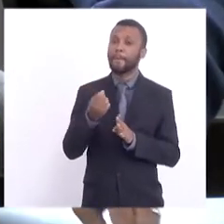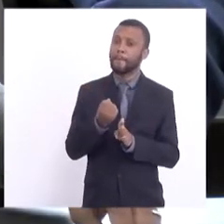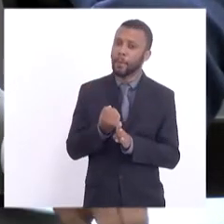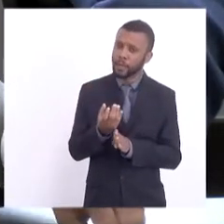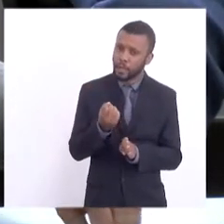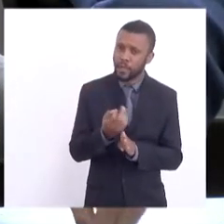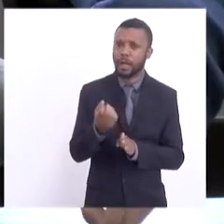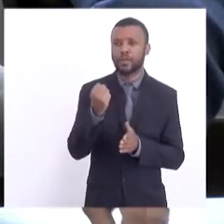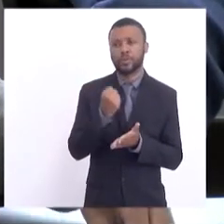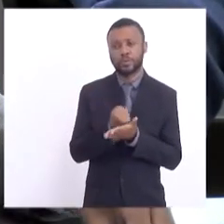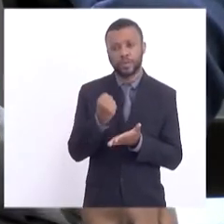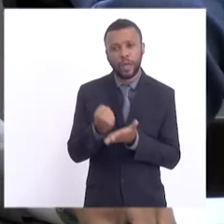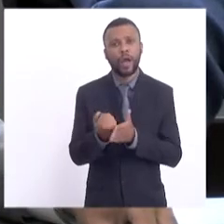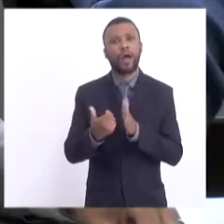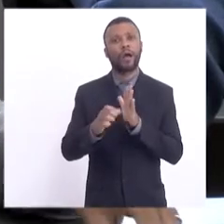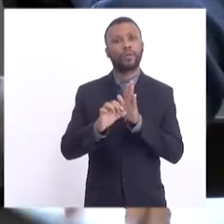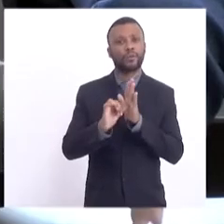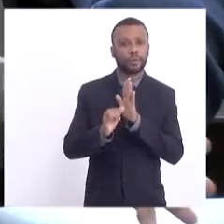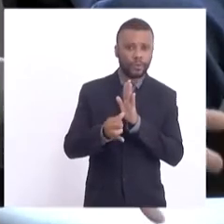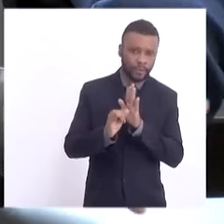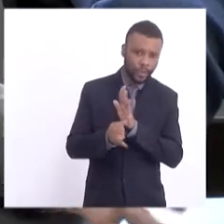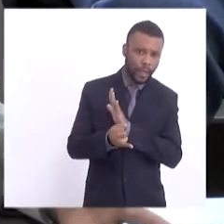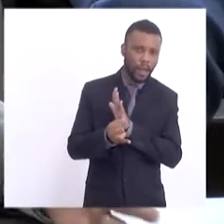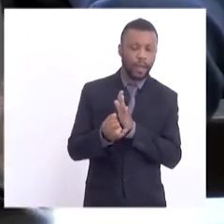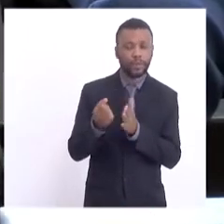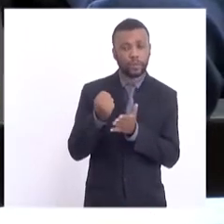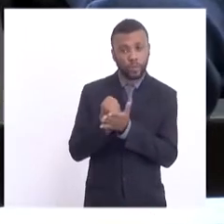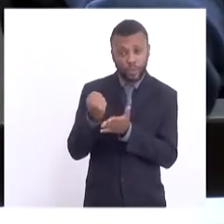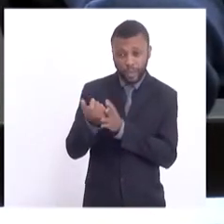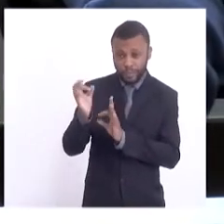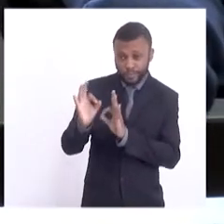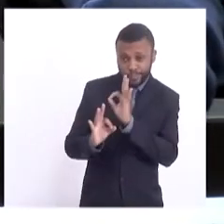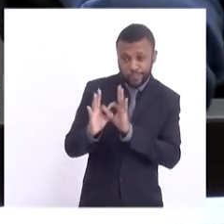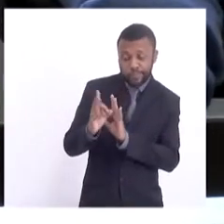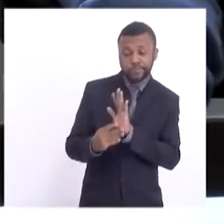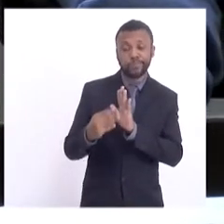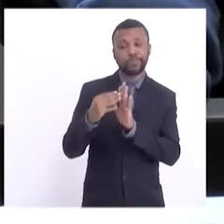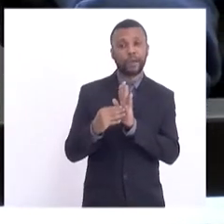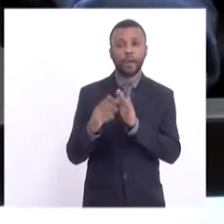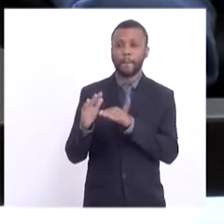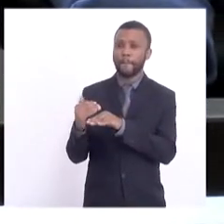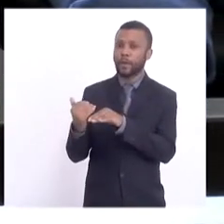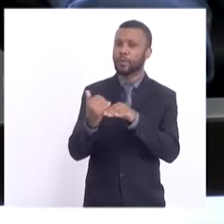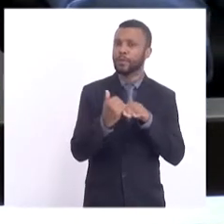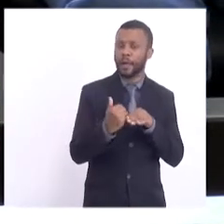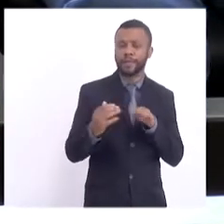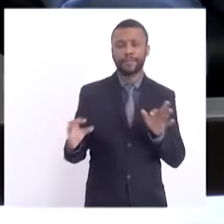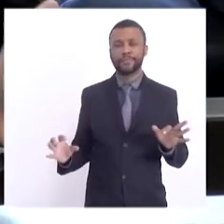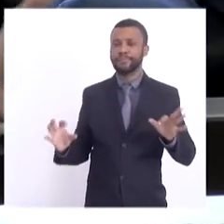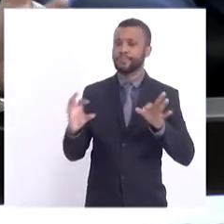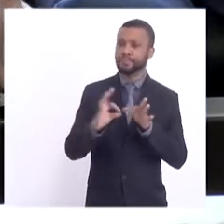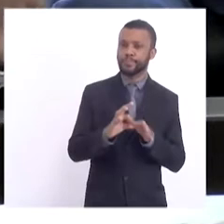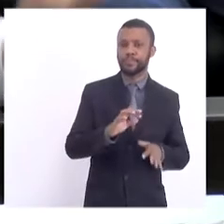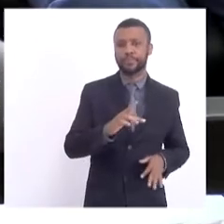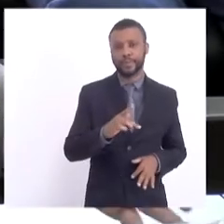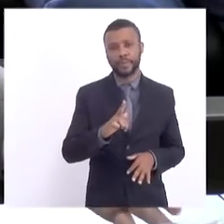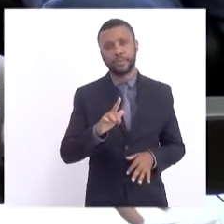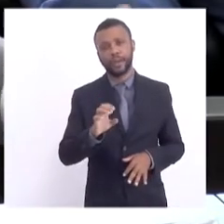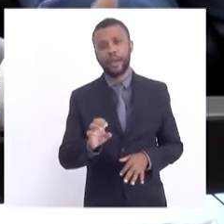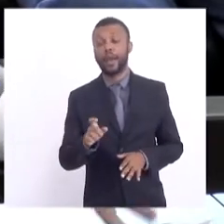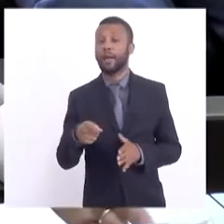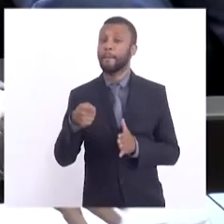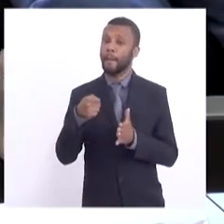os editais e os respectivos contratos são elaborados e minutas padronizadas da procuradoria-geral do estado EA uma